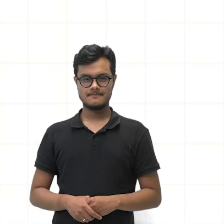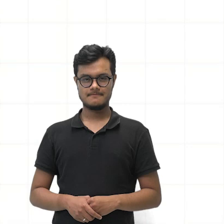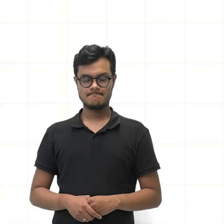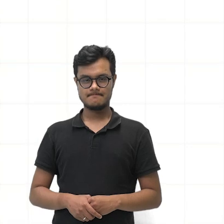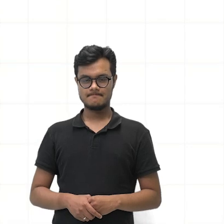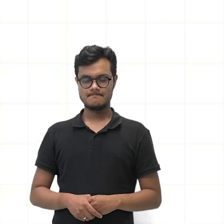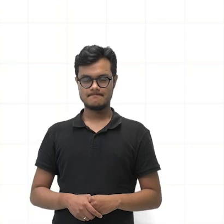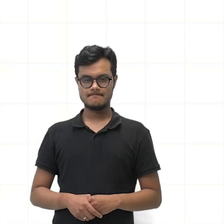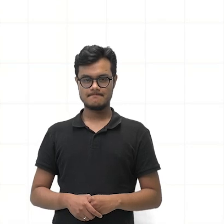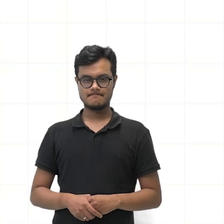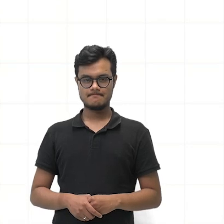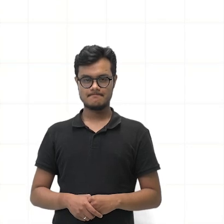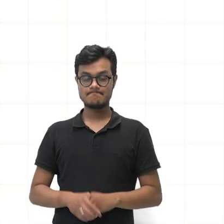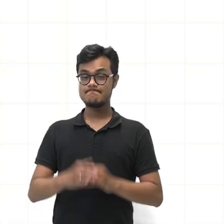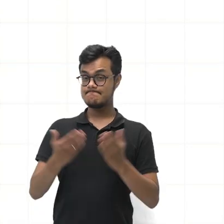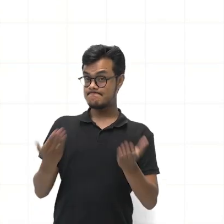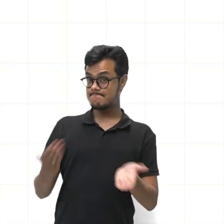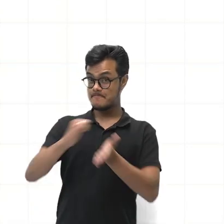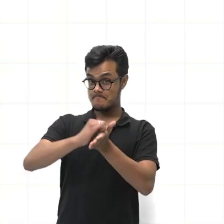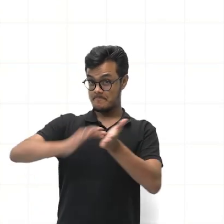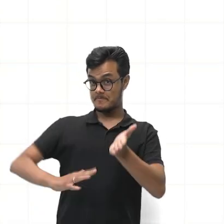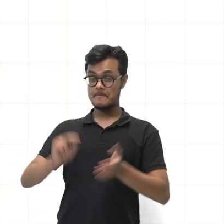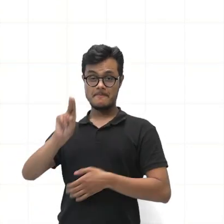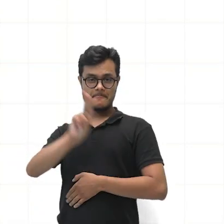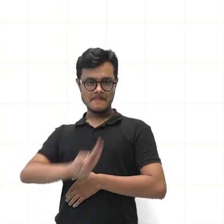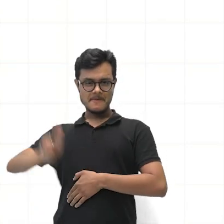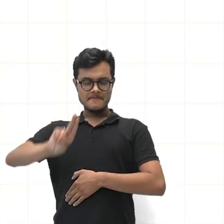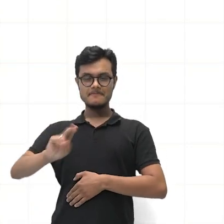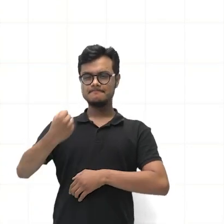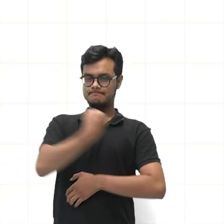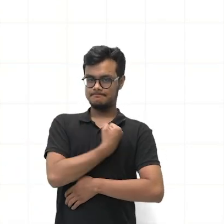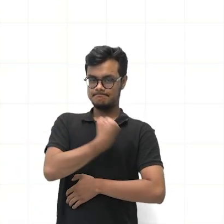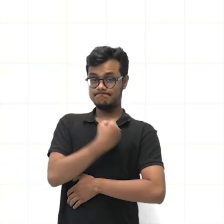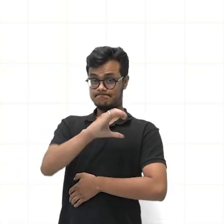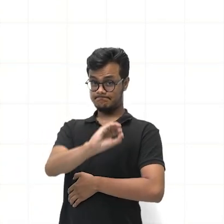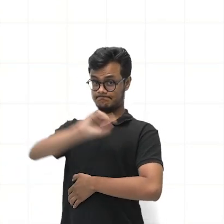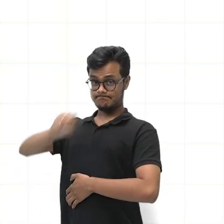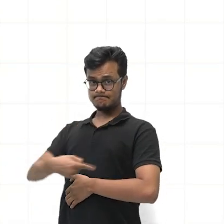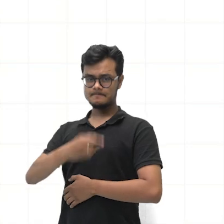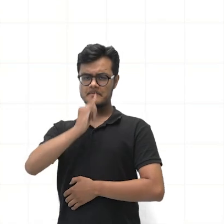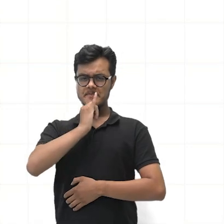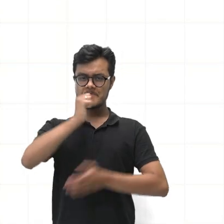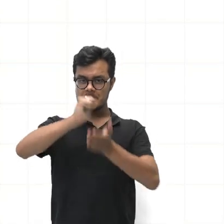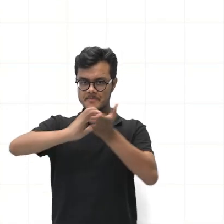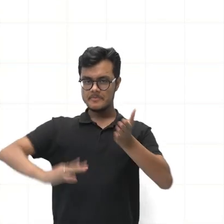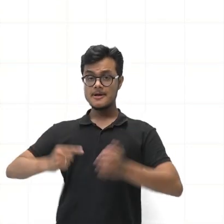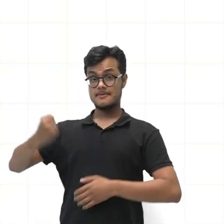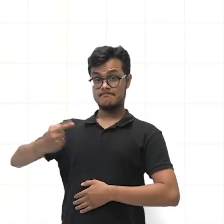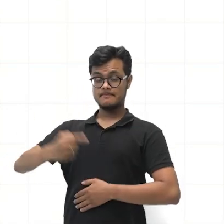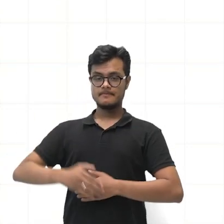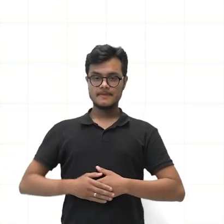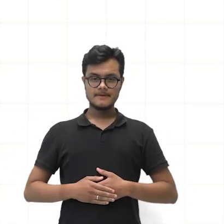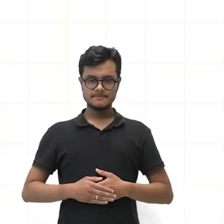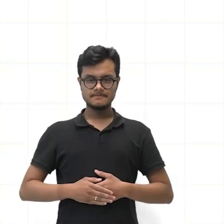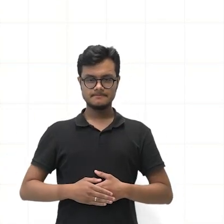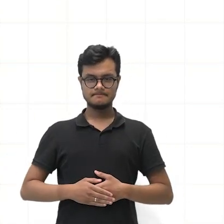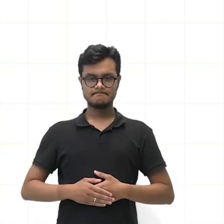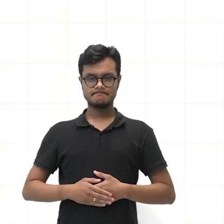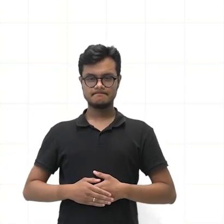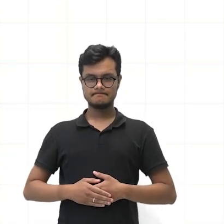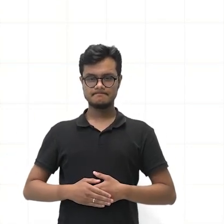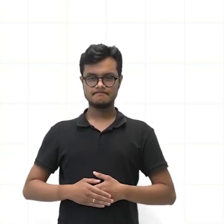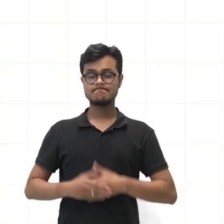Então, situações, problemas envolvendo números decimais. Exemplo 1, vem lá do Saresp.